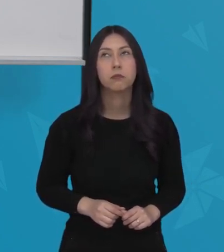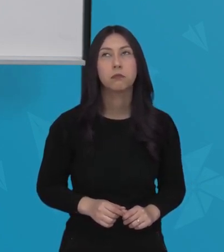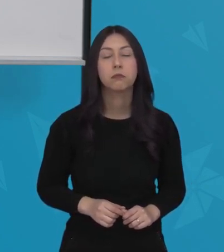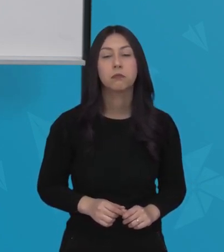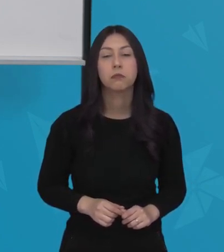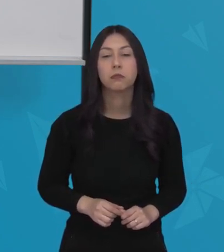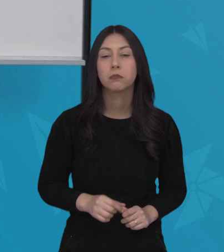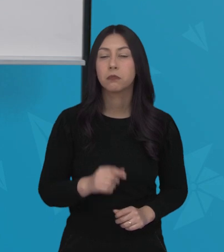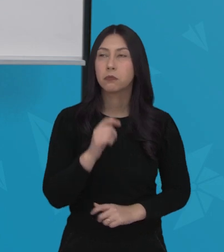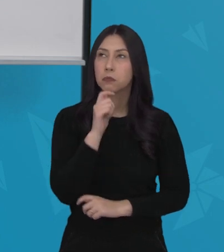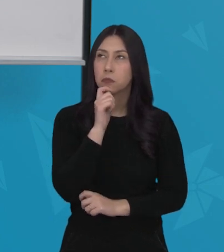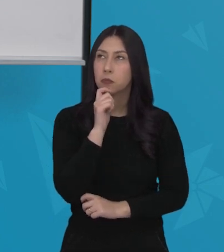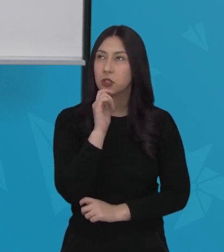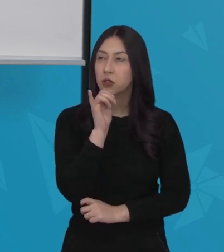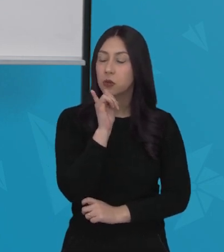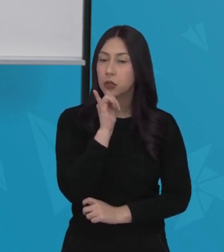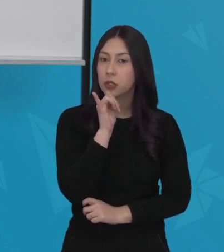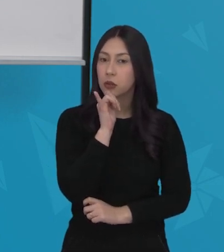exemplo,